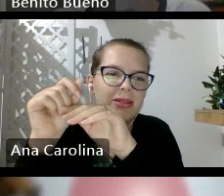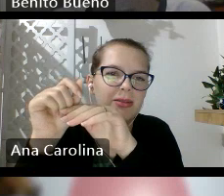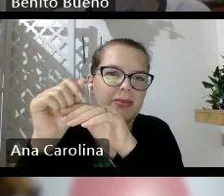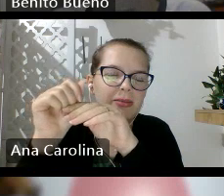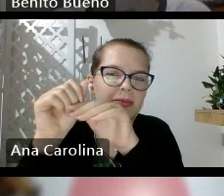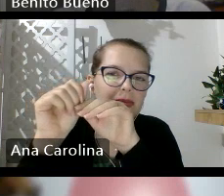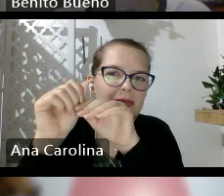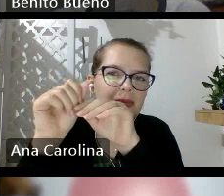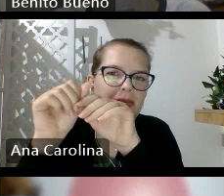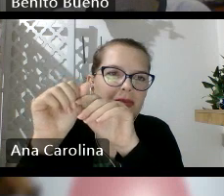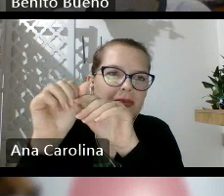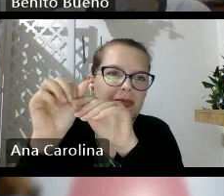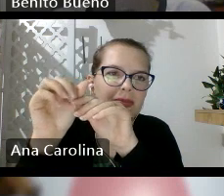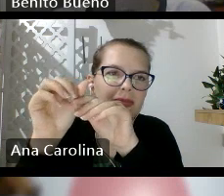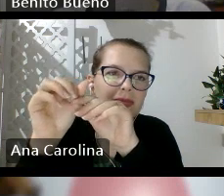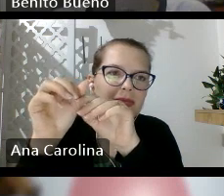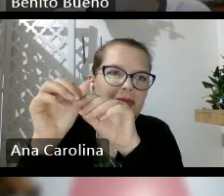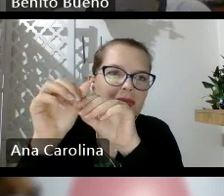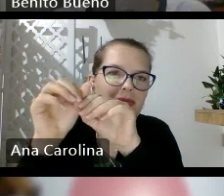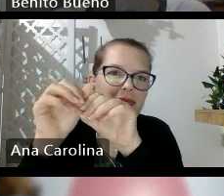cerâmico, reboco, pintura,